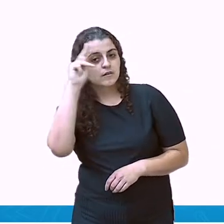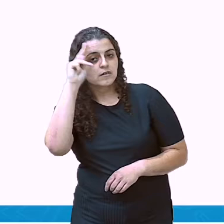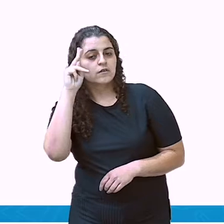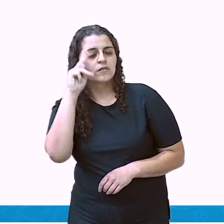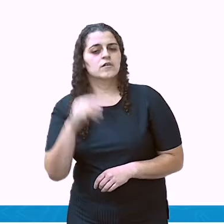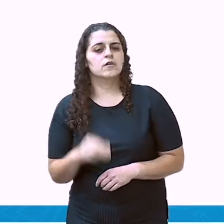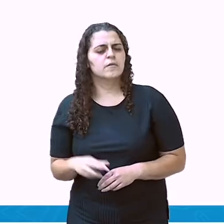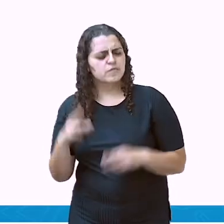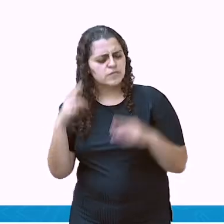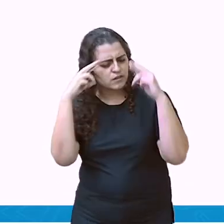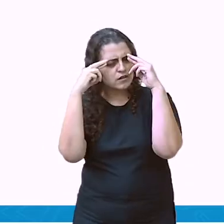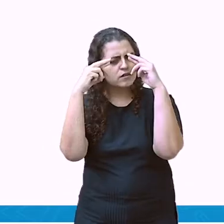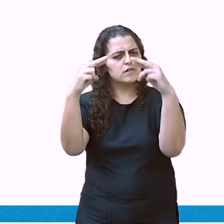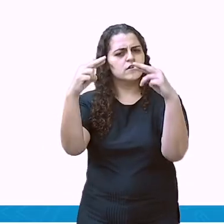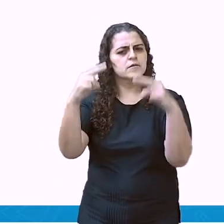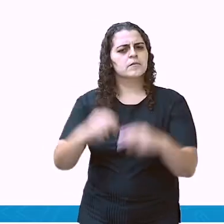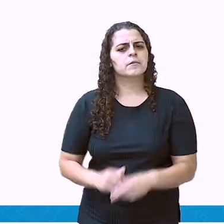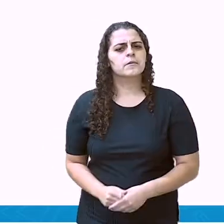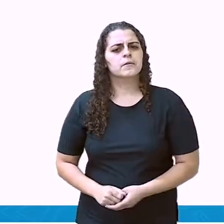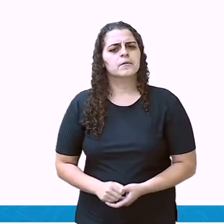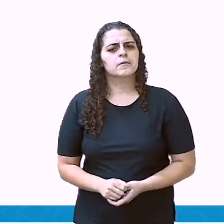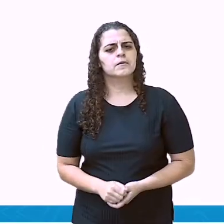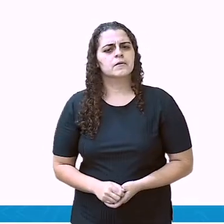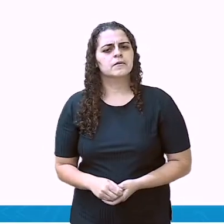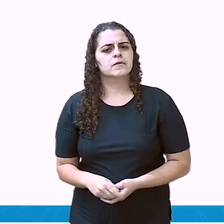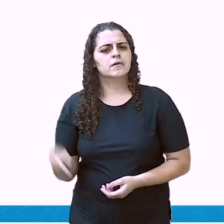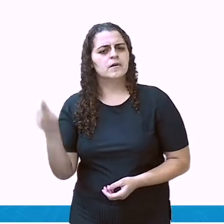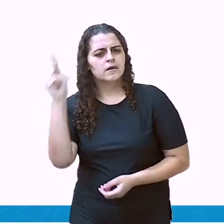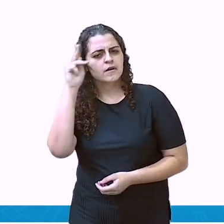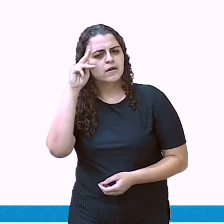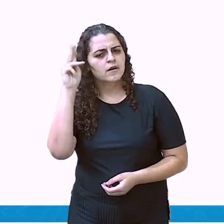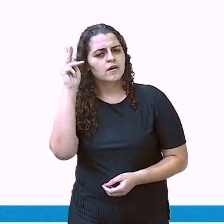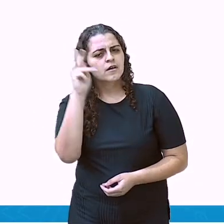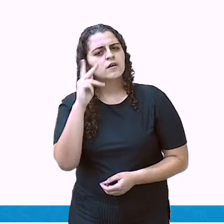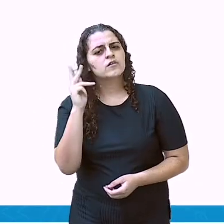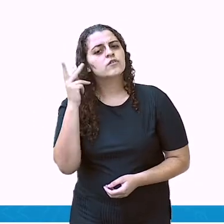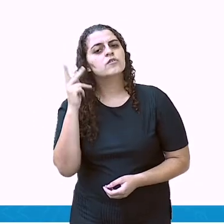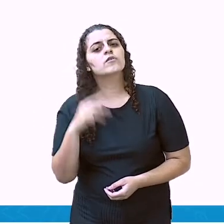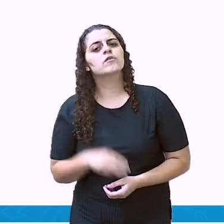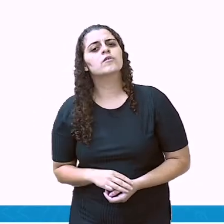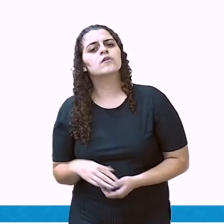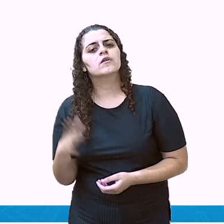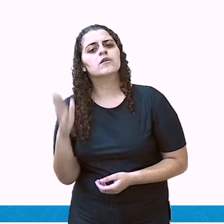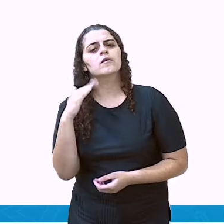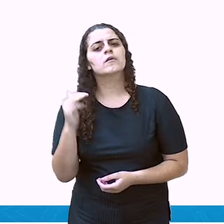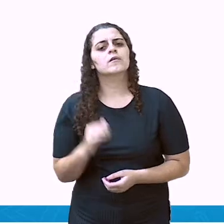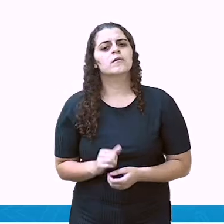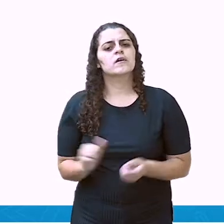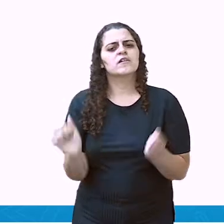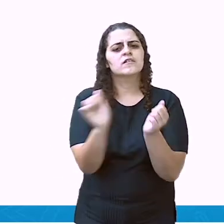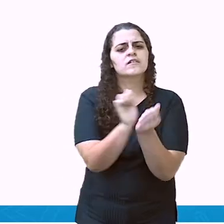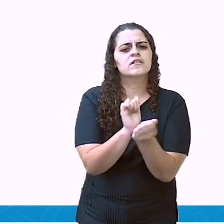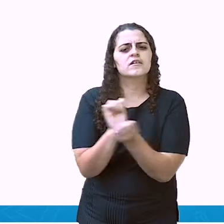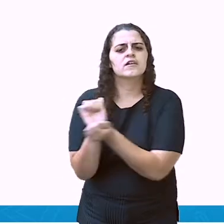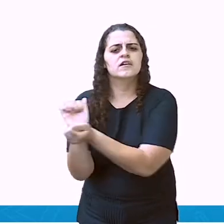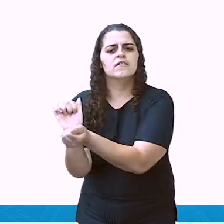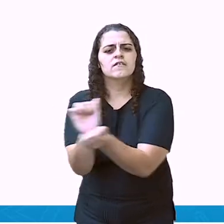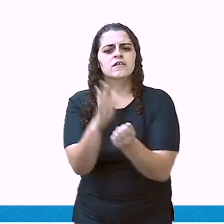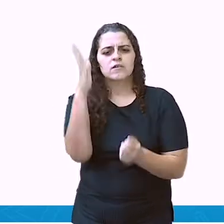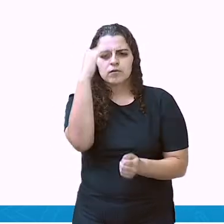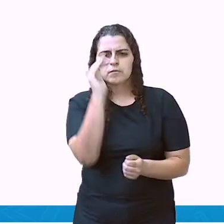você valorizar hoje o presente, a nossa história. Olha só, a escravidão no